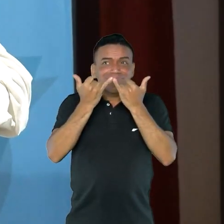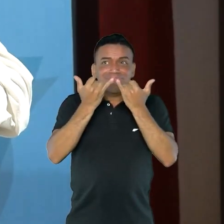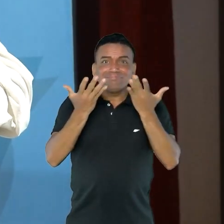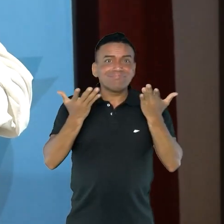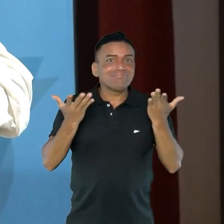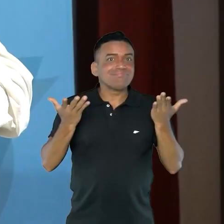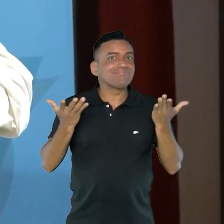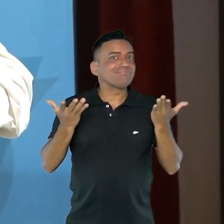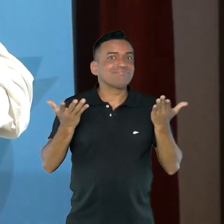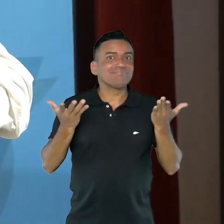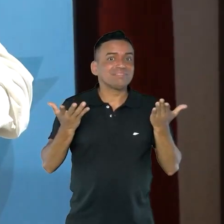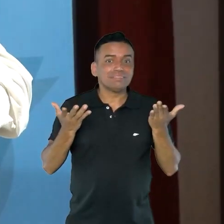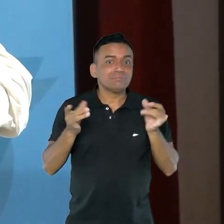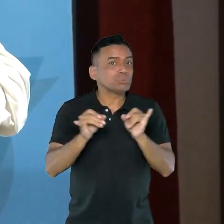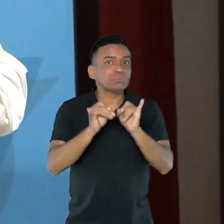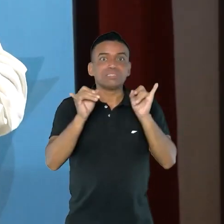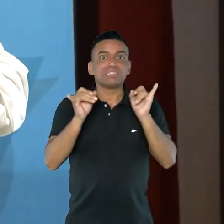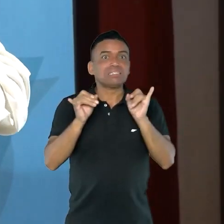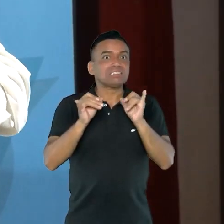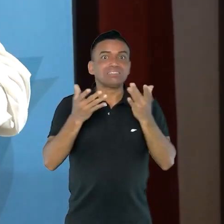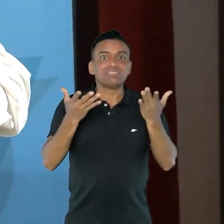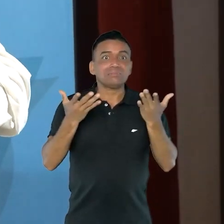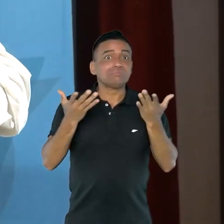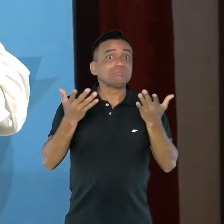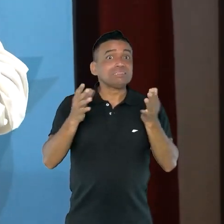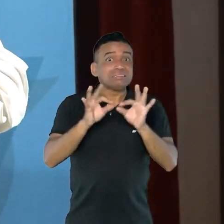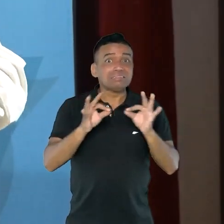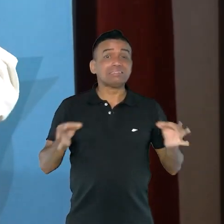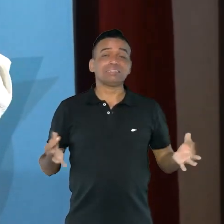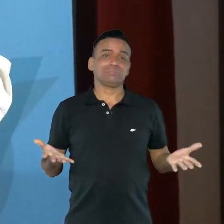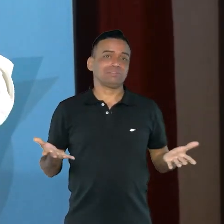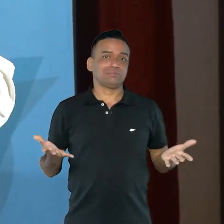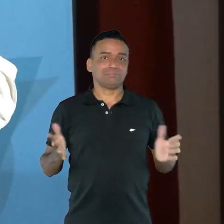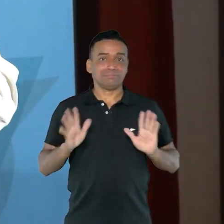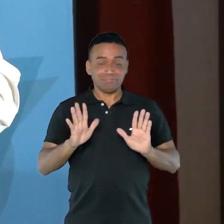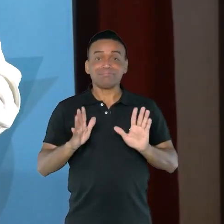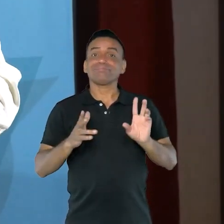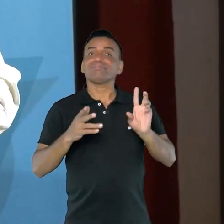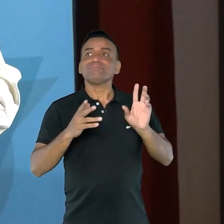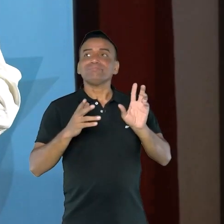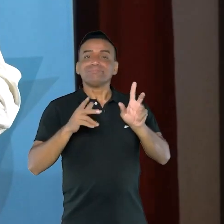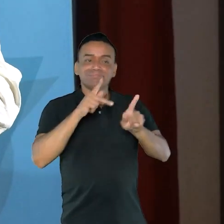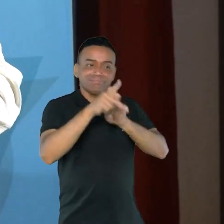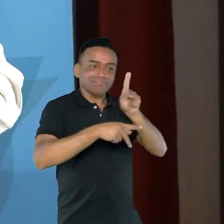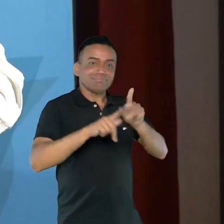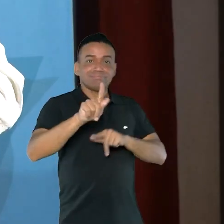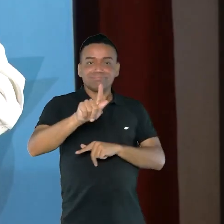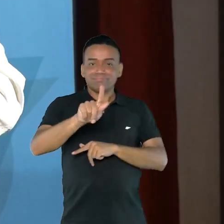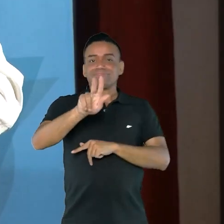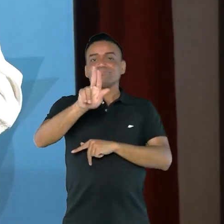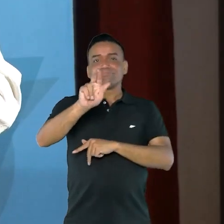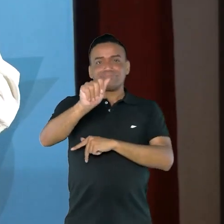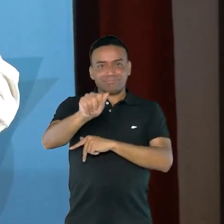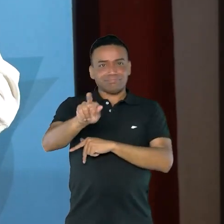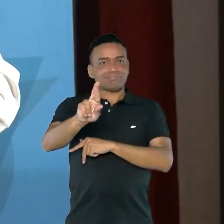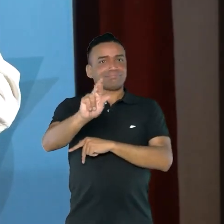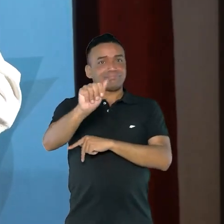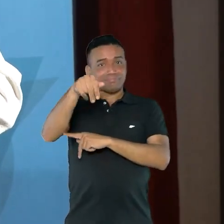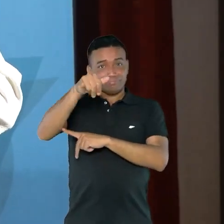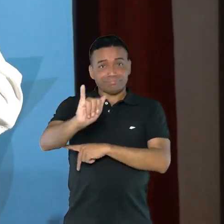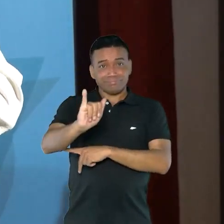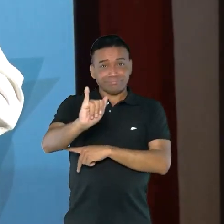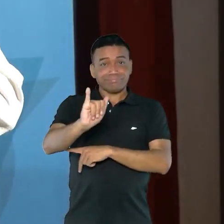caso do povo guarani, a gente teve, nessas cartas jesuíticas, inclusive aparece, né, um